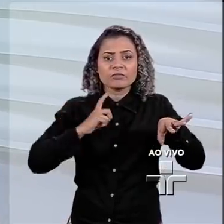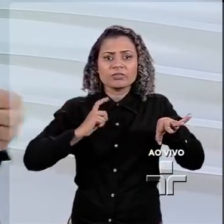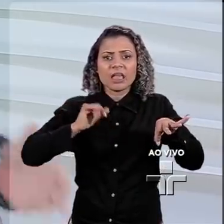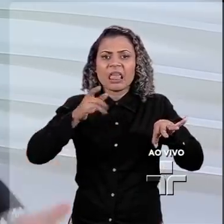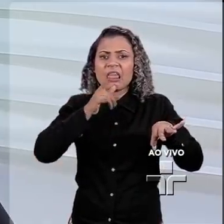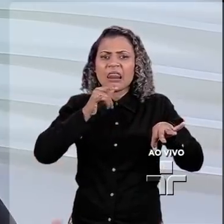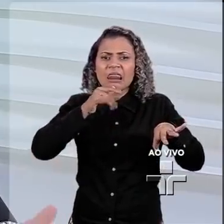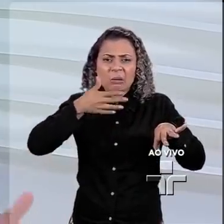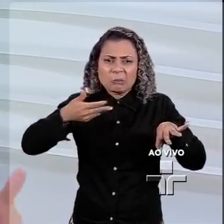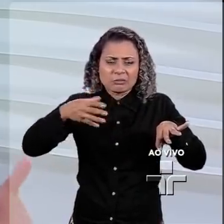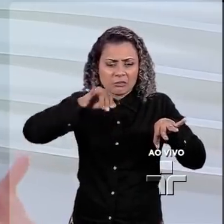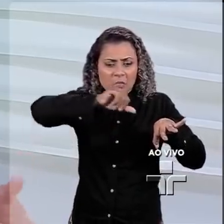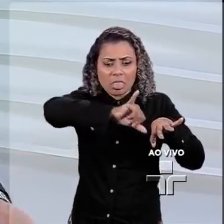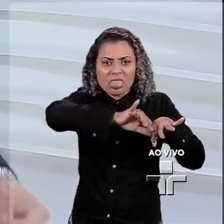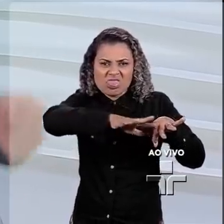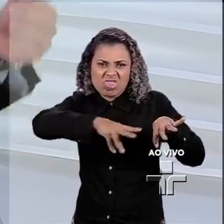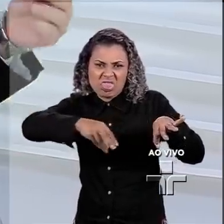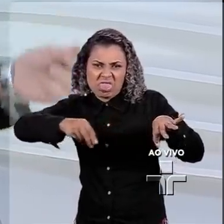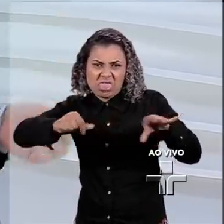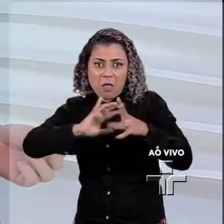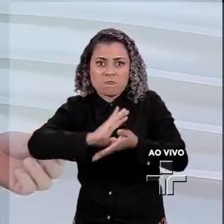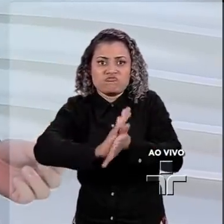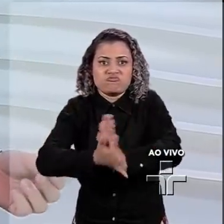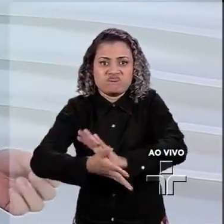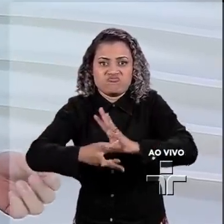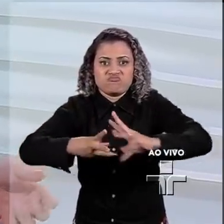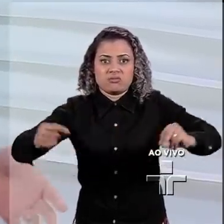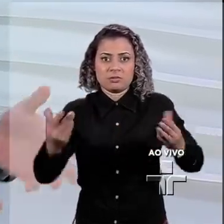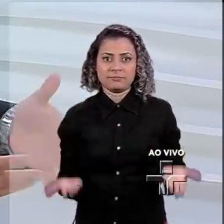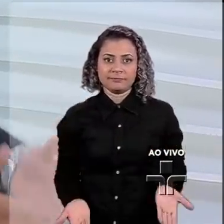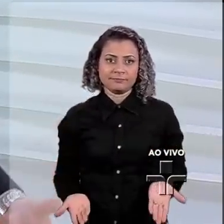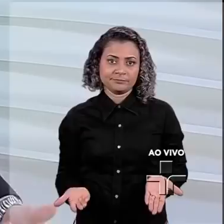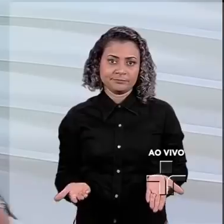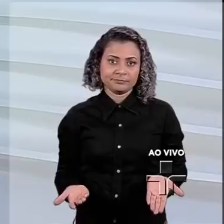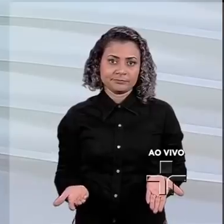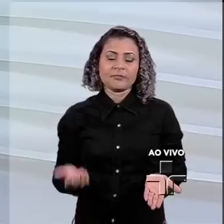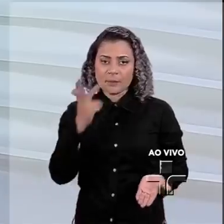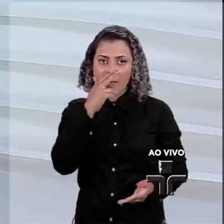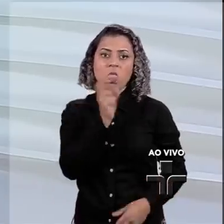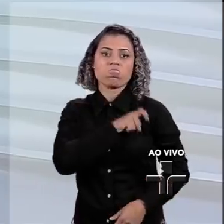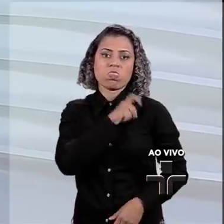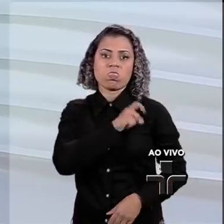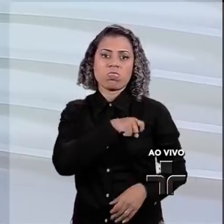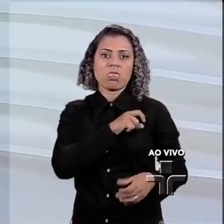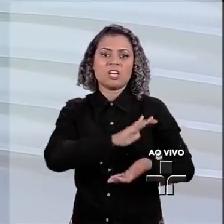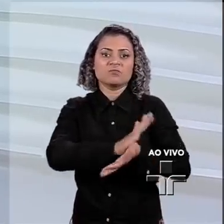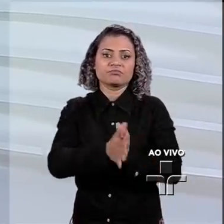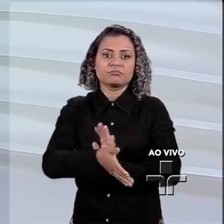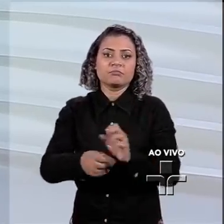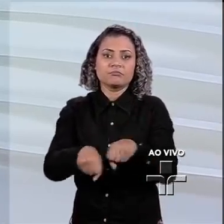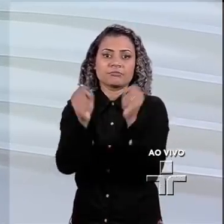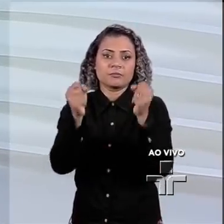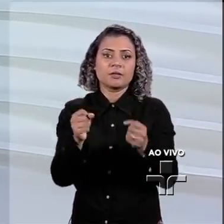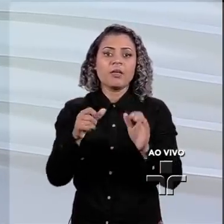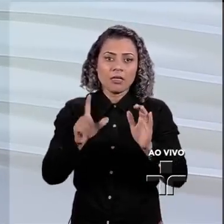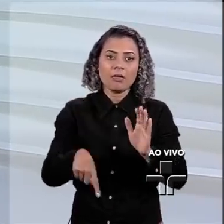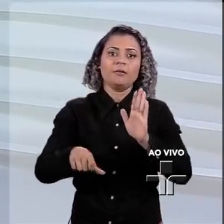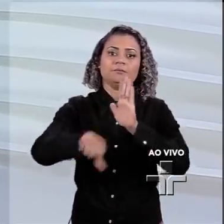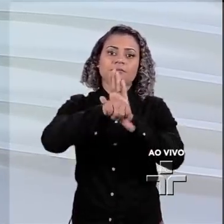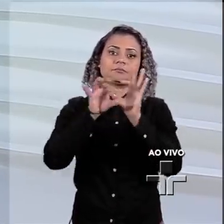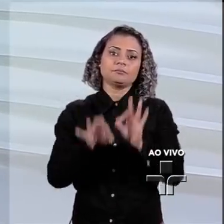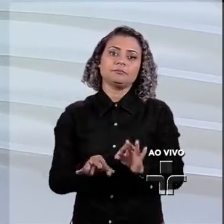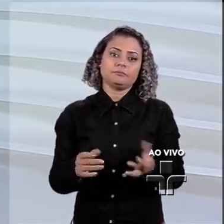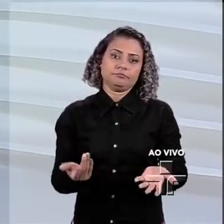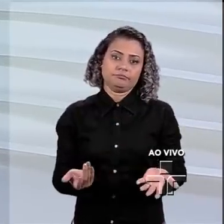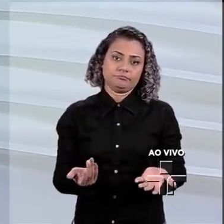de propósito, porque o que tem valor é o fio que eles levam, mas mesmo assim fazem questão de estragar para ser mais difícil a